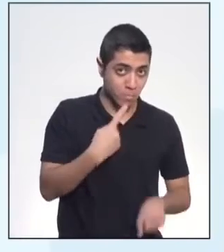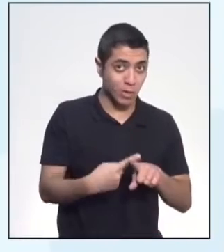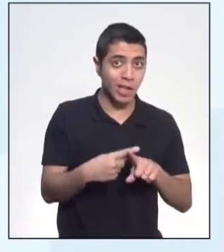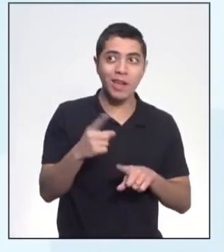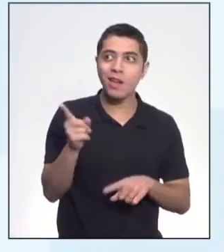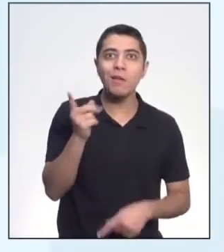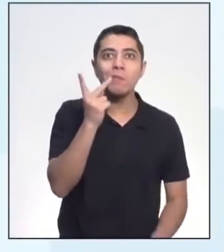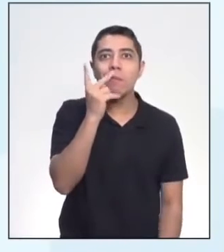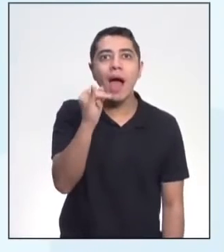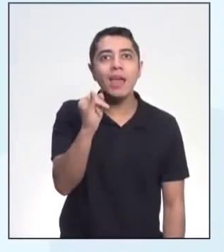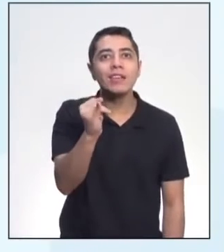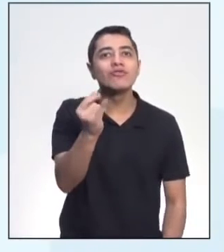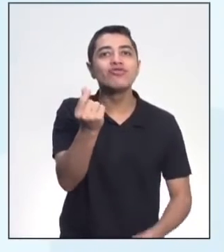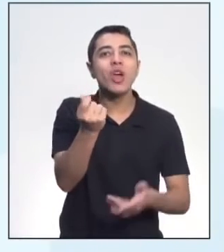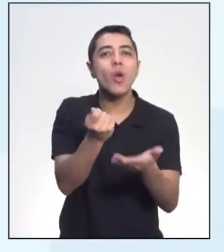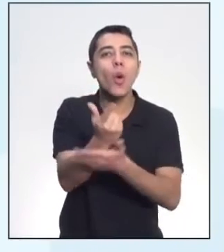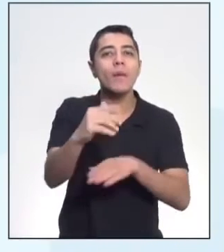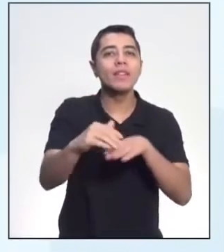Próximo.